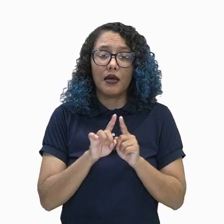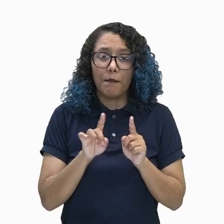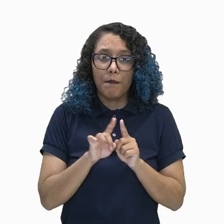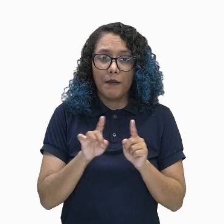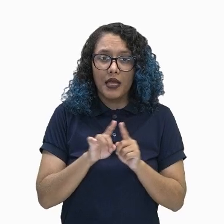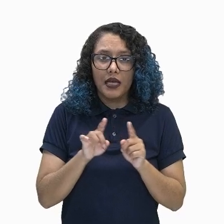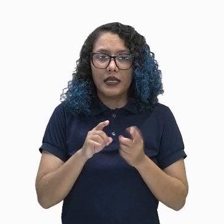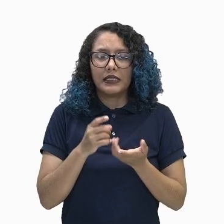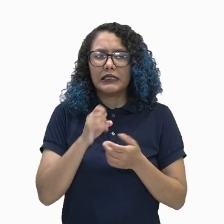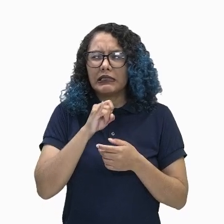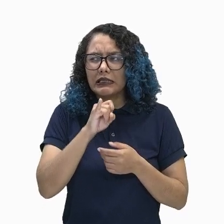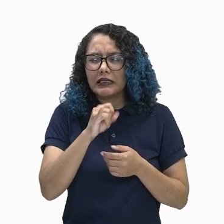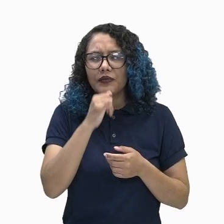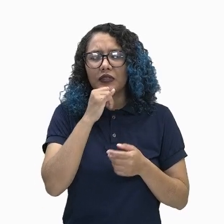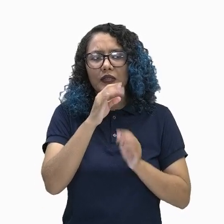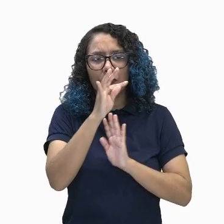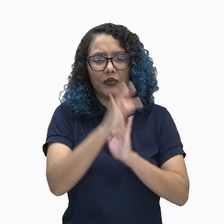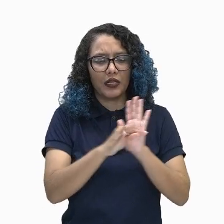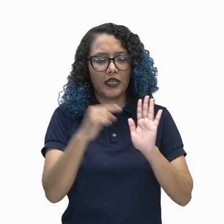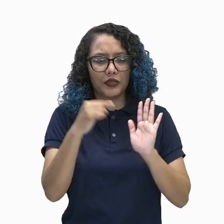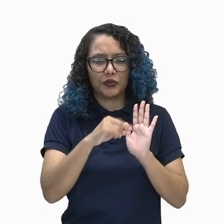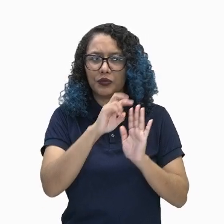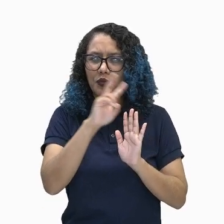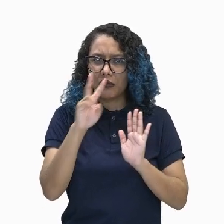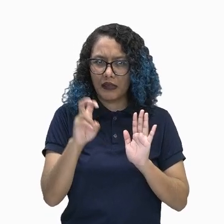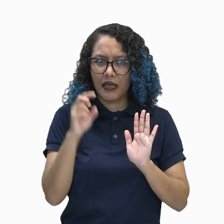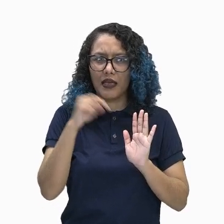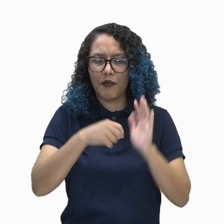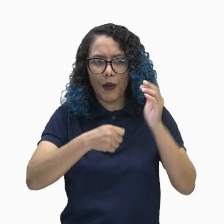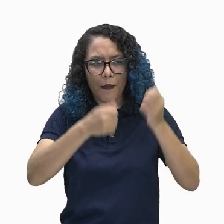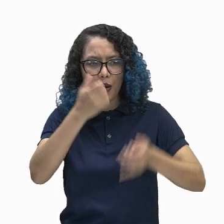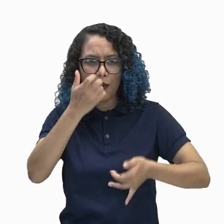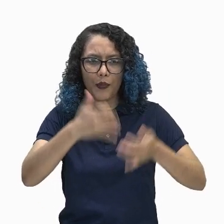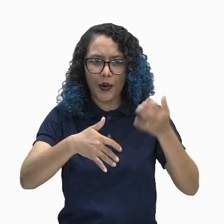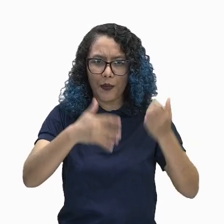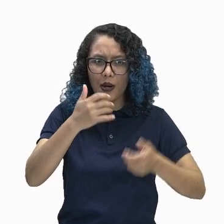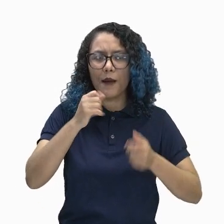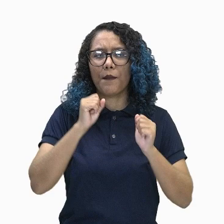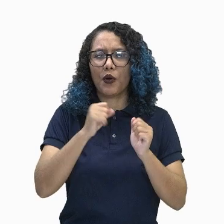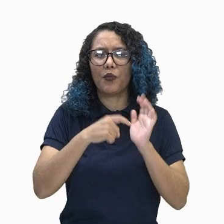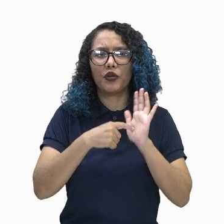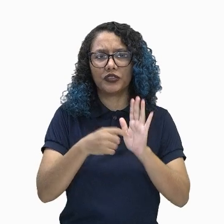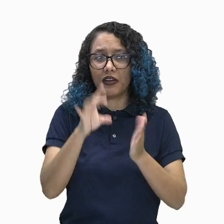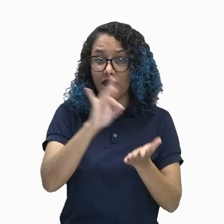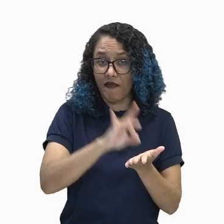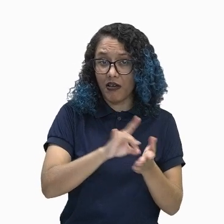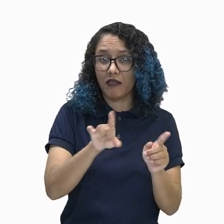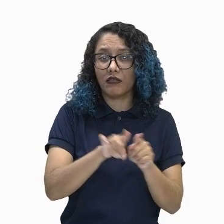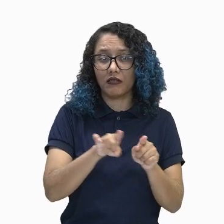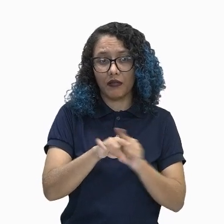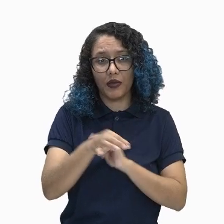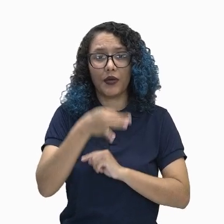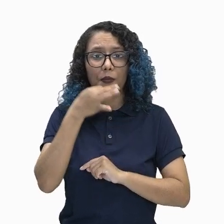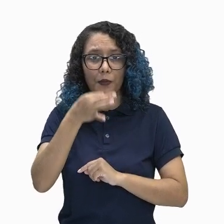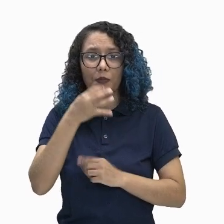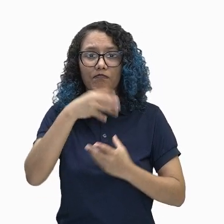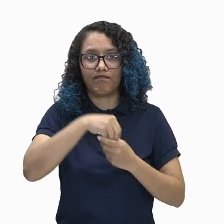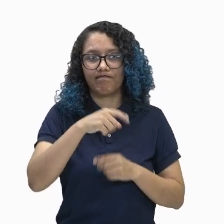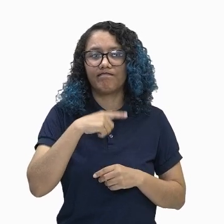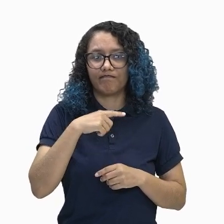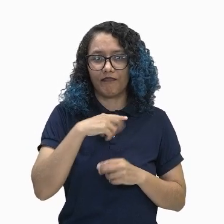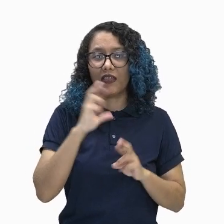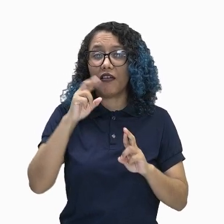um tema, um assunto específico, ele pode te apresentar fatos e opiniões sobre determinado